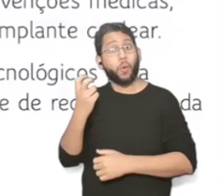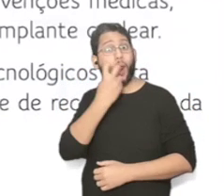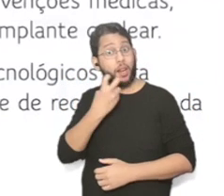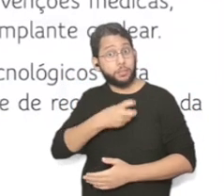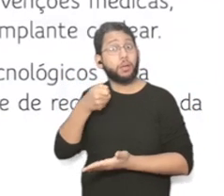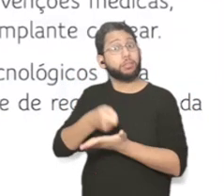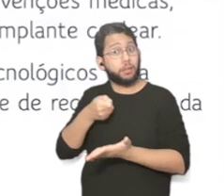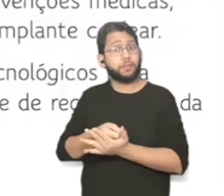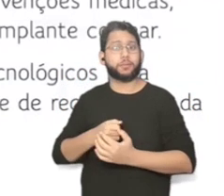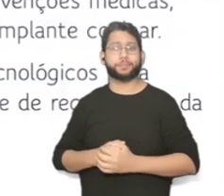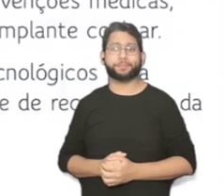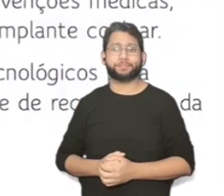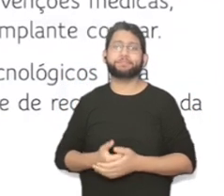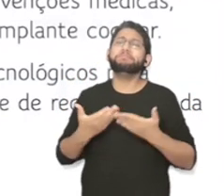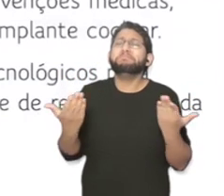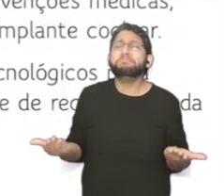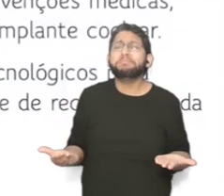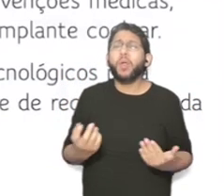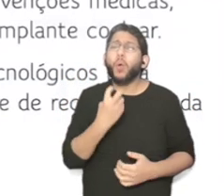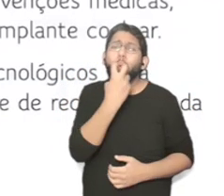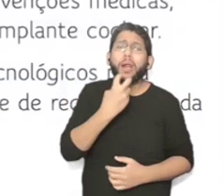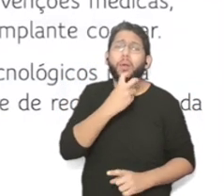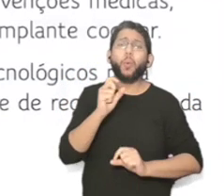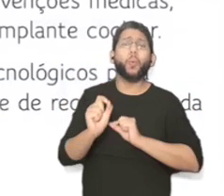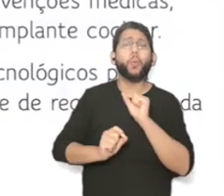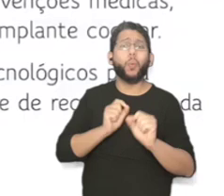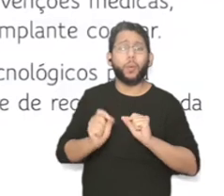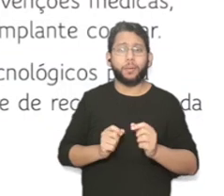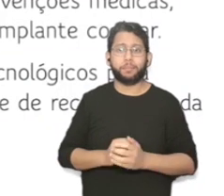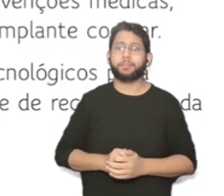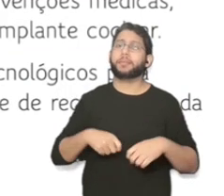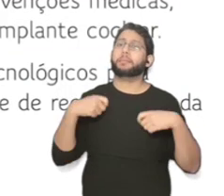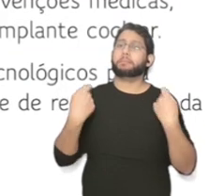O oralismo. Bom, o oralismo ele vai defender, então,